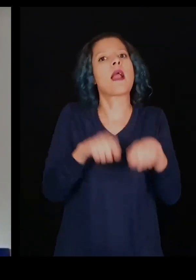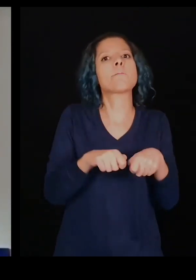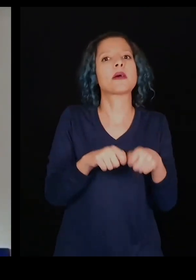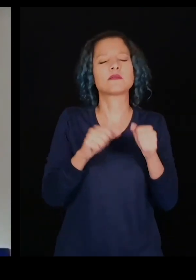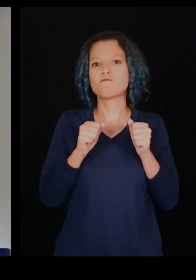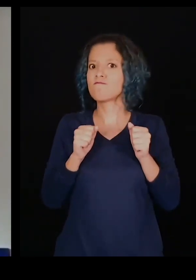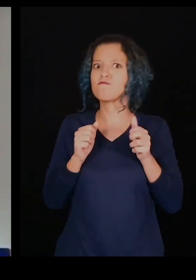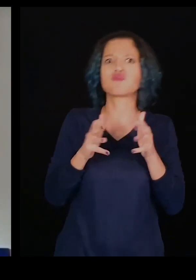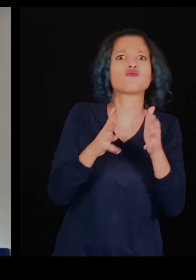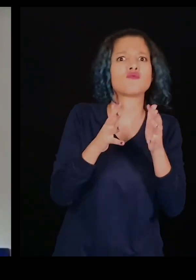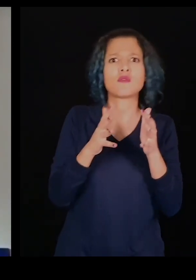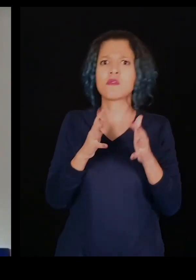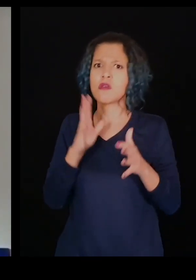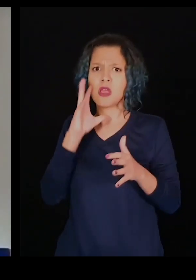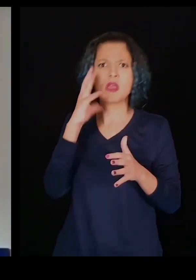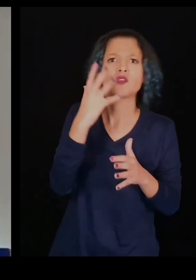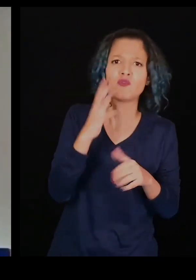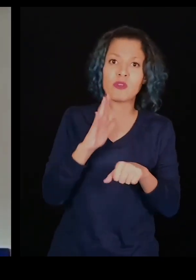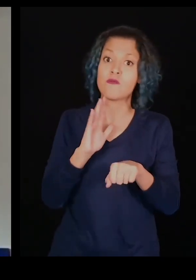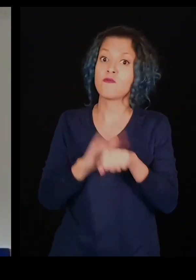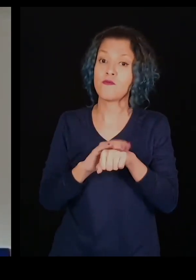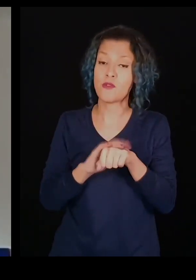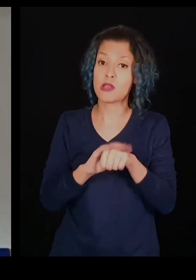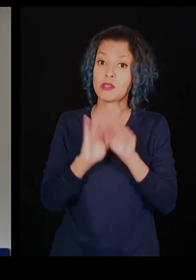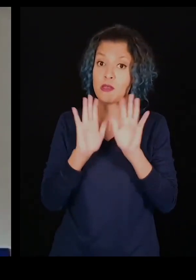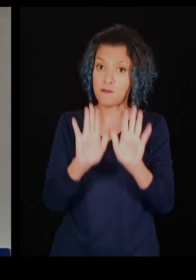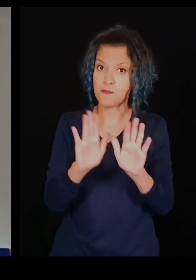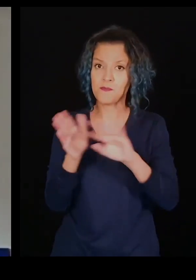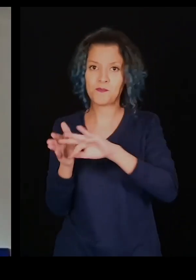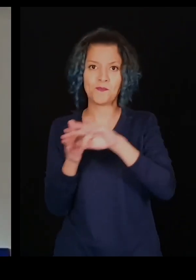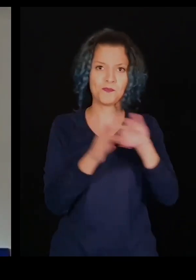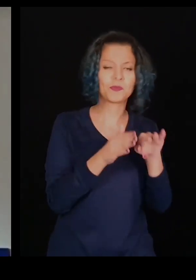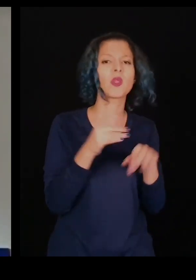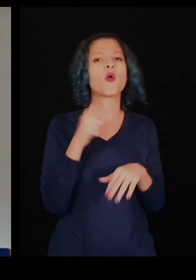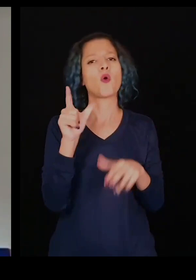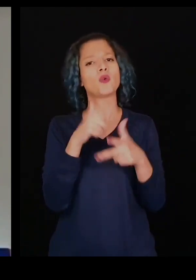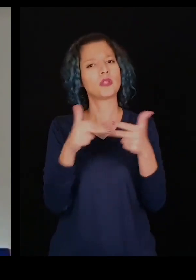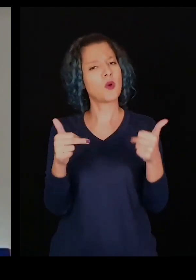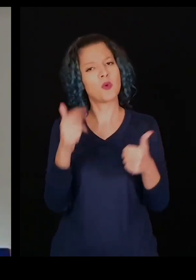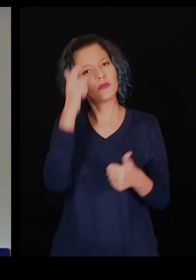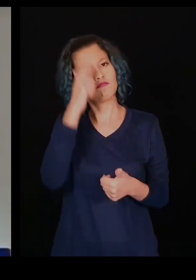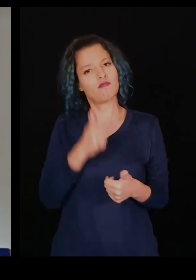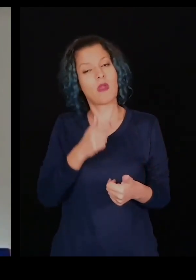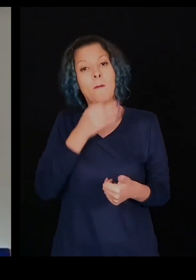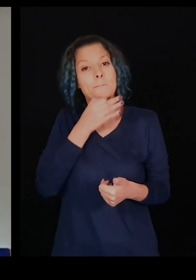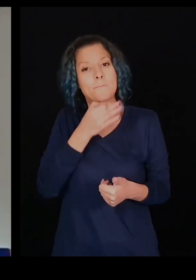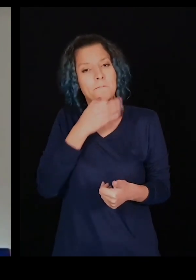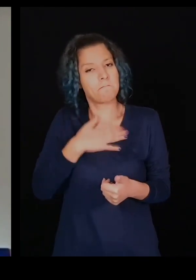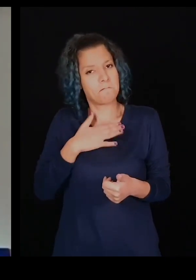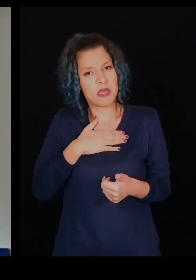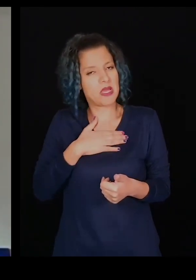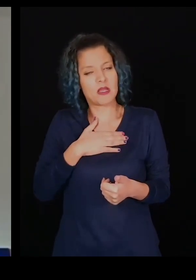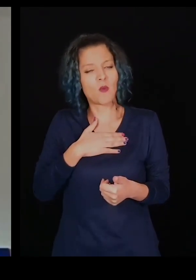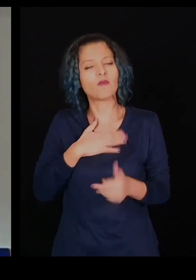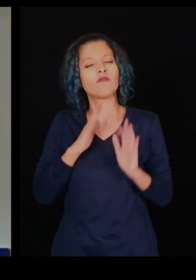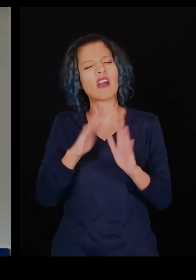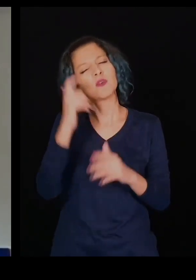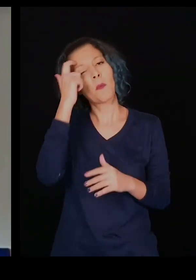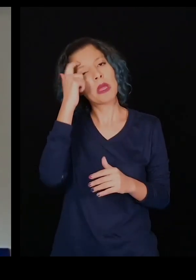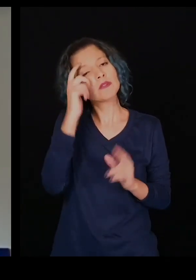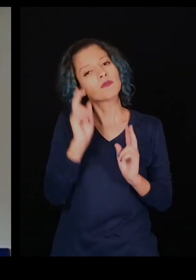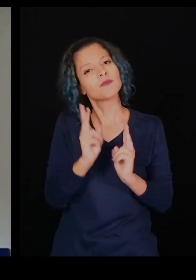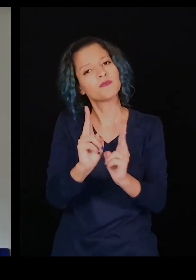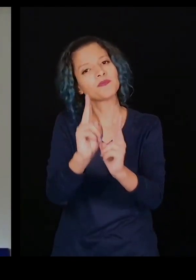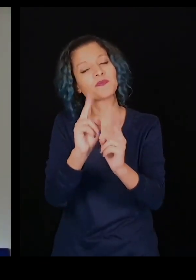outra coisa, que eu acho que aí não é só pessoal, mas que vai para mim vai ficar, é de que está cada dia mais claro,